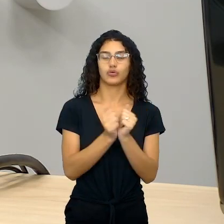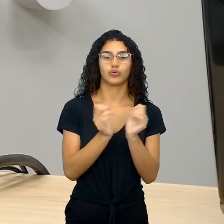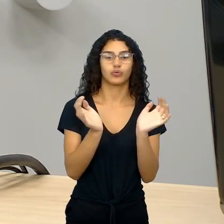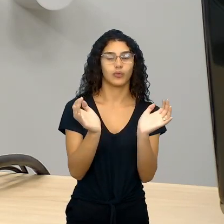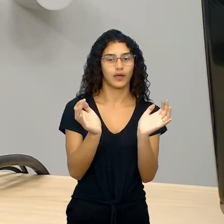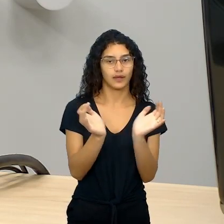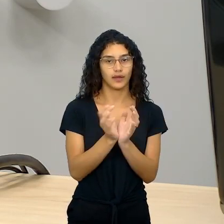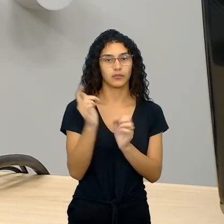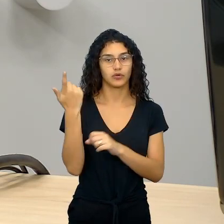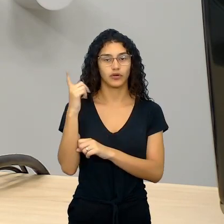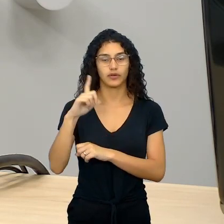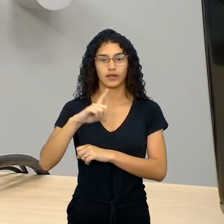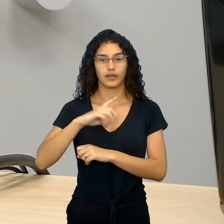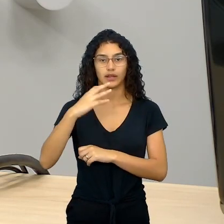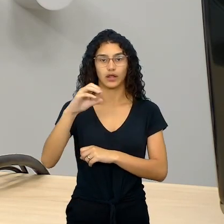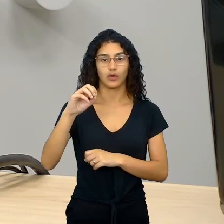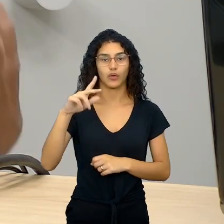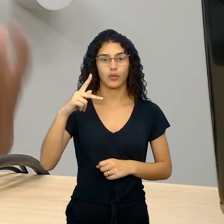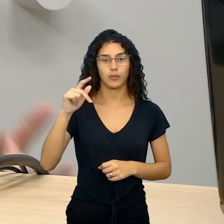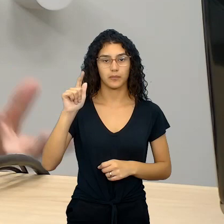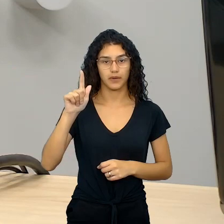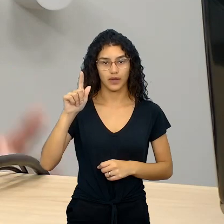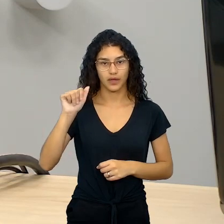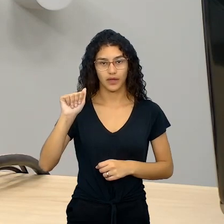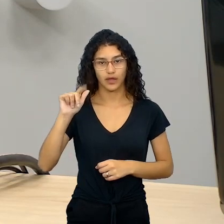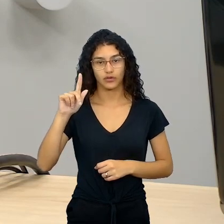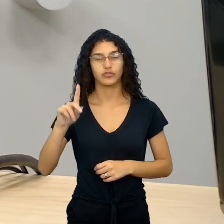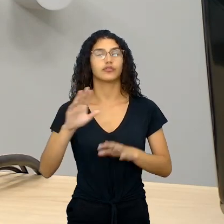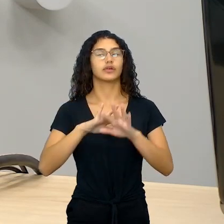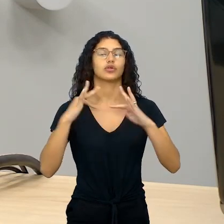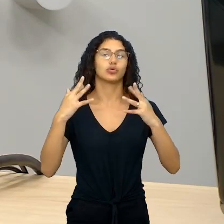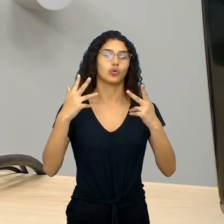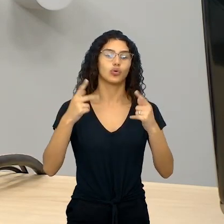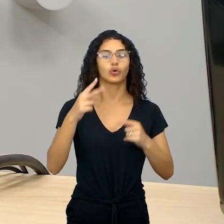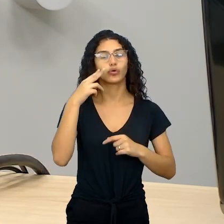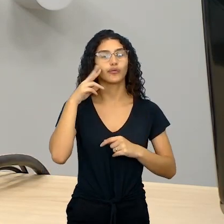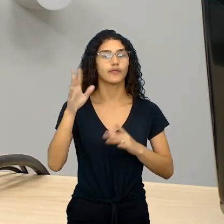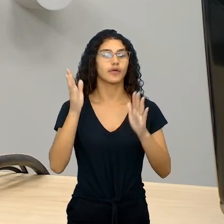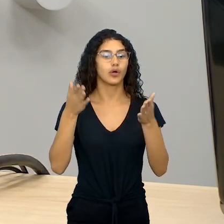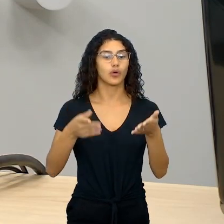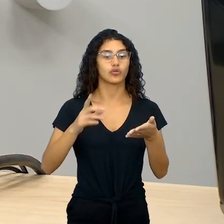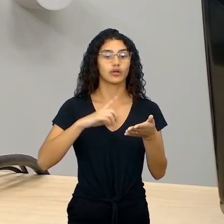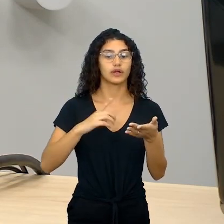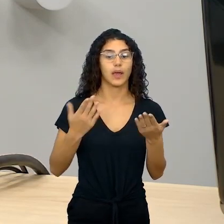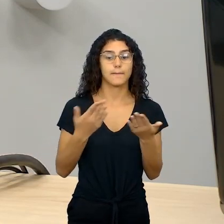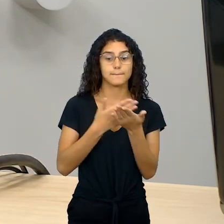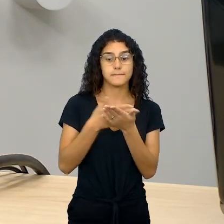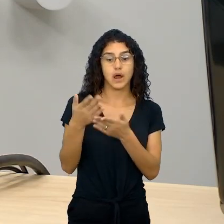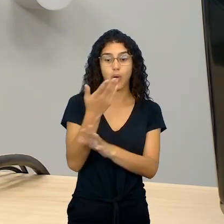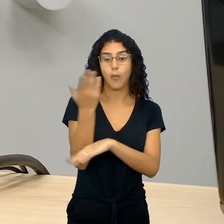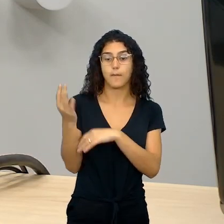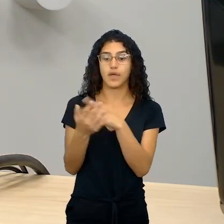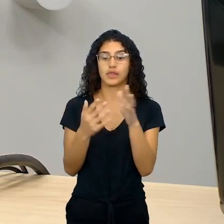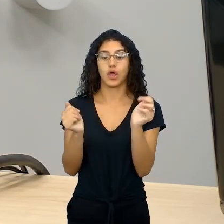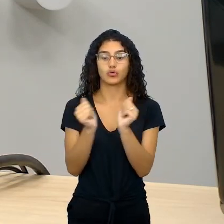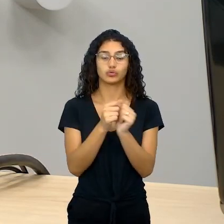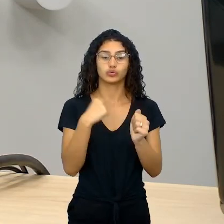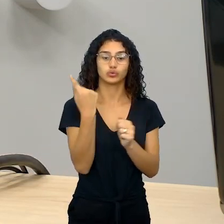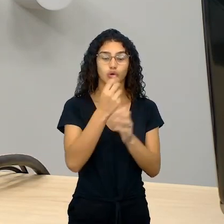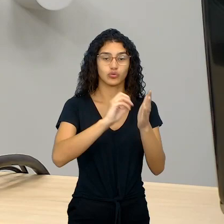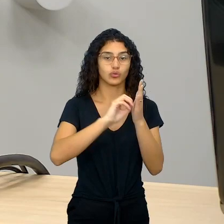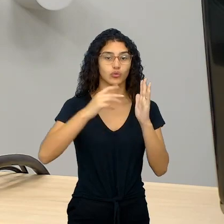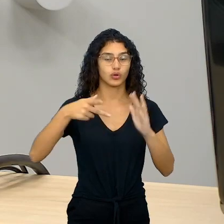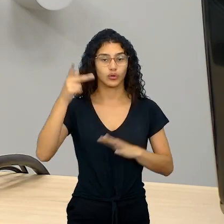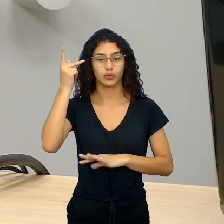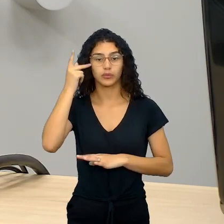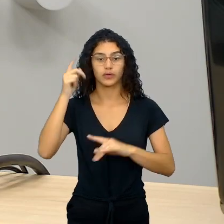de geografia da COPED, que vai fazer esse link, né, de tudo que a gente vai ver hoje aqui sobre a parte ambiental com o nosso currículo paulista e